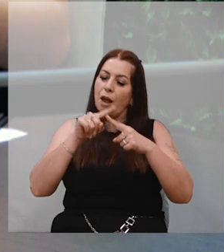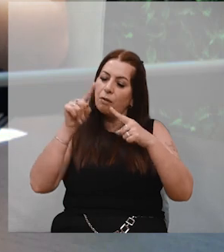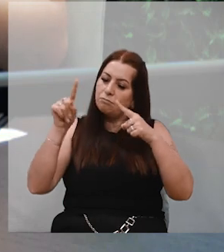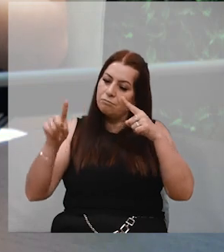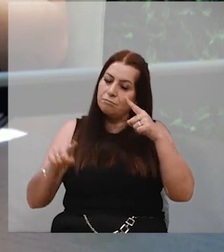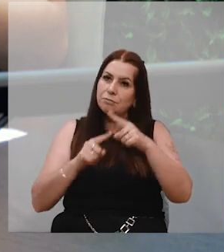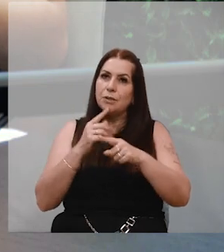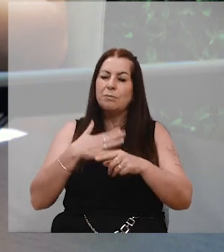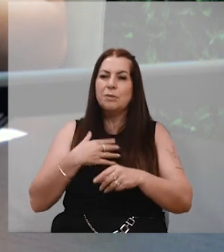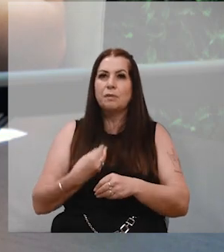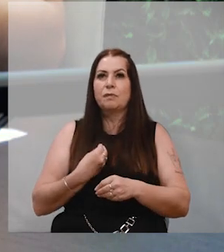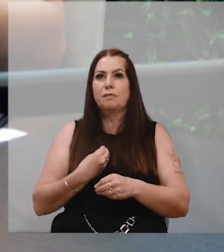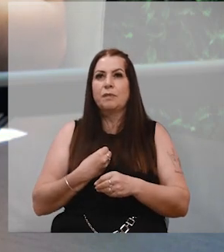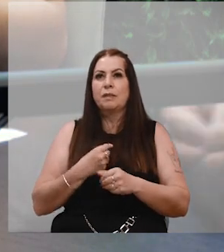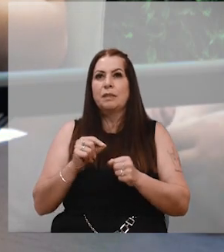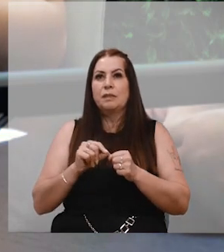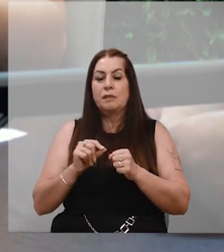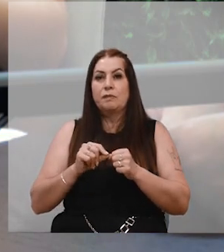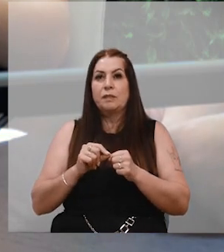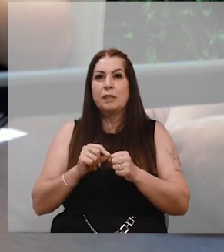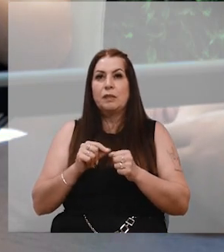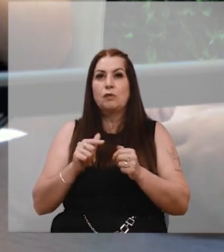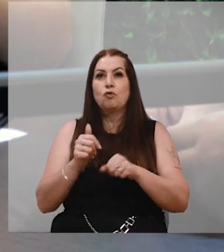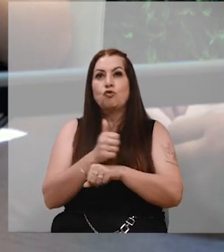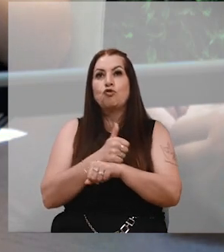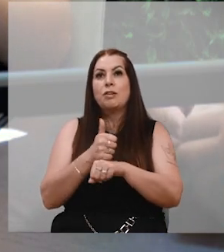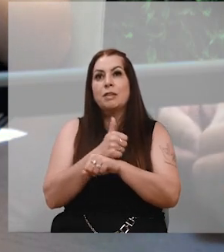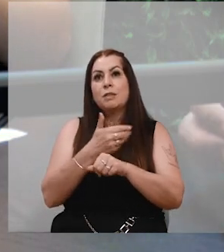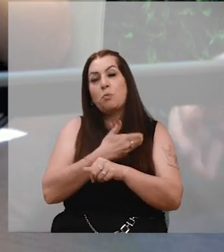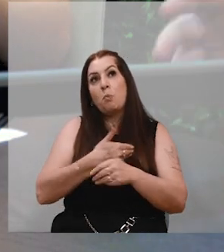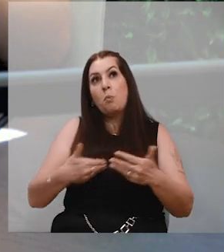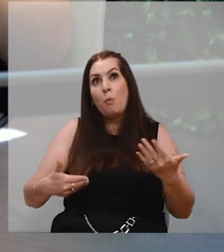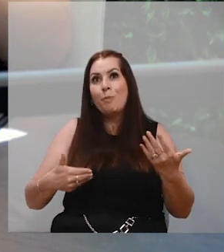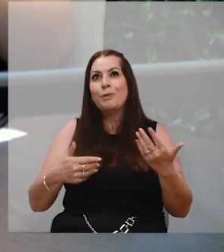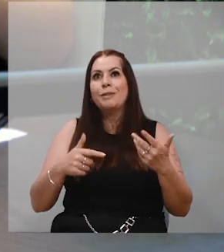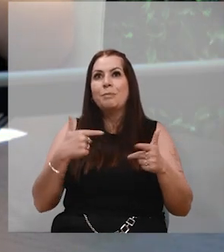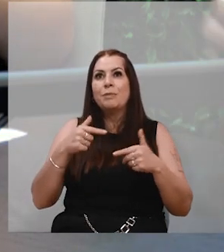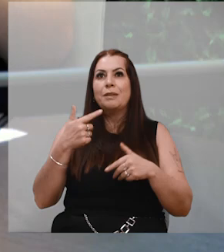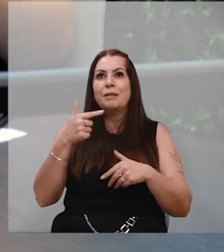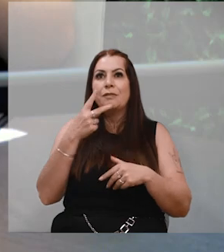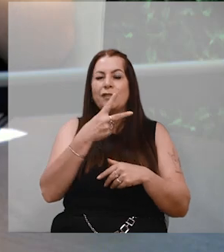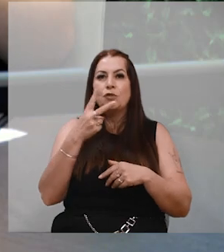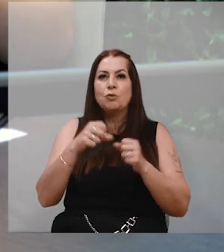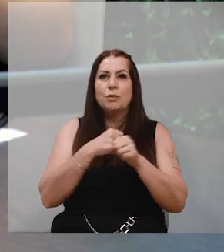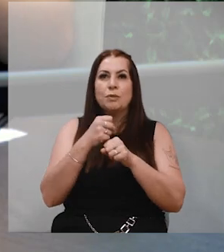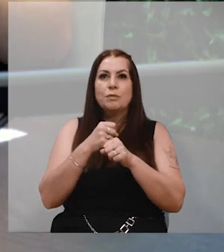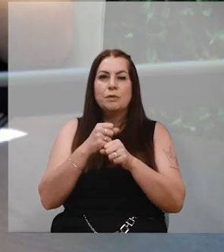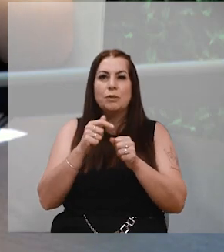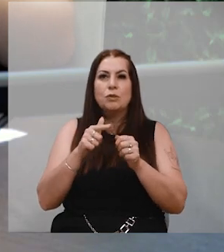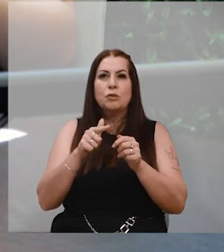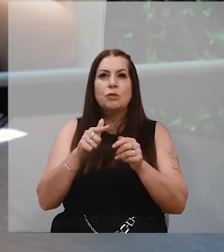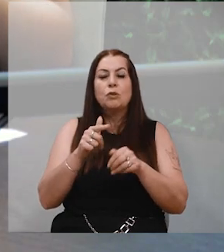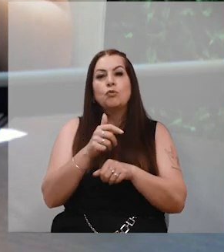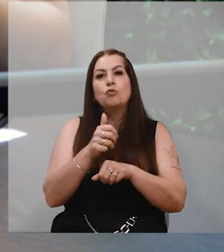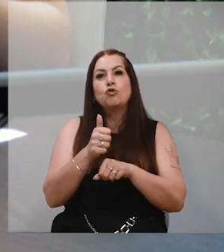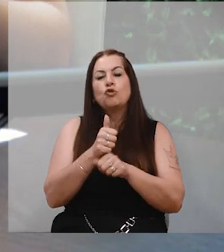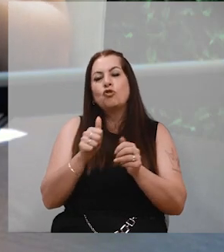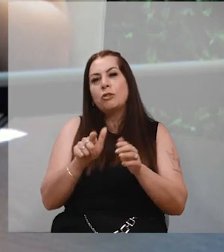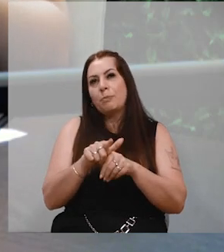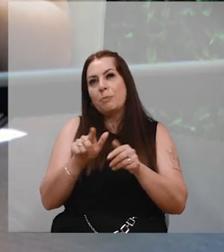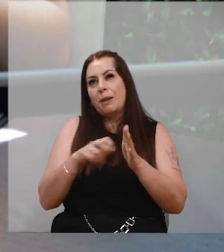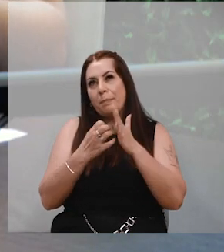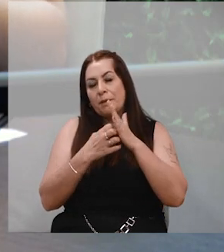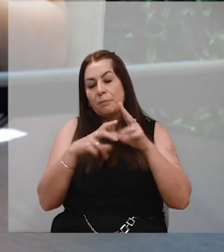desse ciclo da minha vida que veio fazer o jornalismo público depois de trabalhar mais de 22 anos no jornalismo privado.